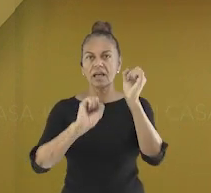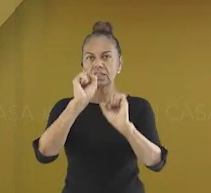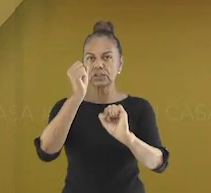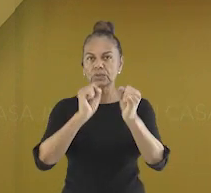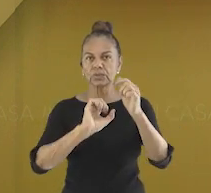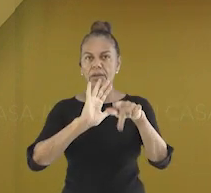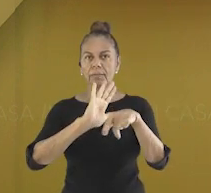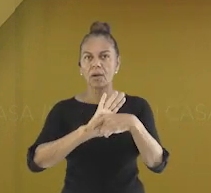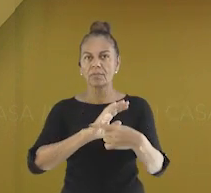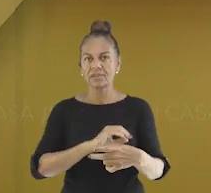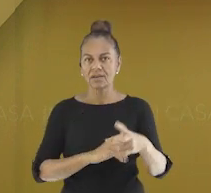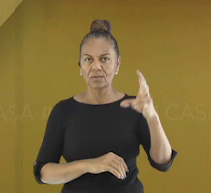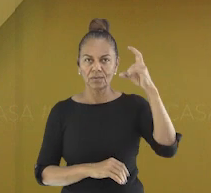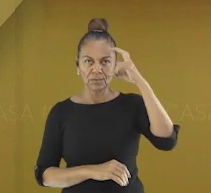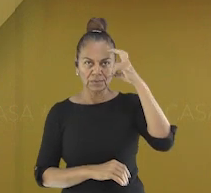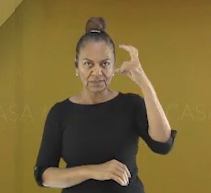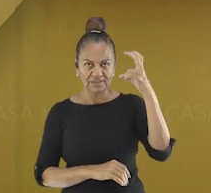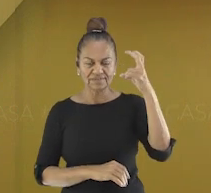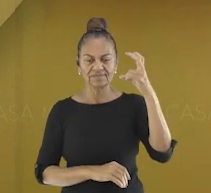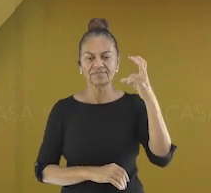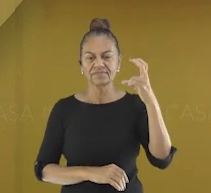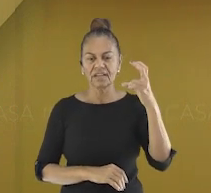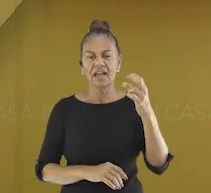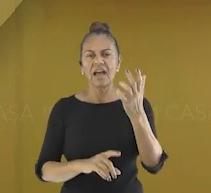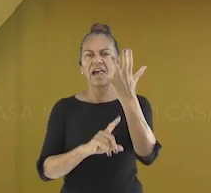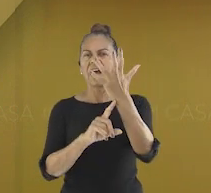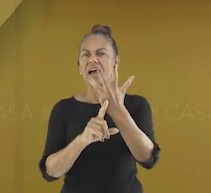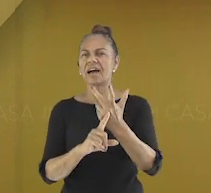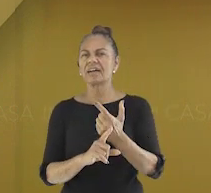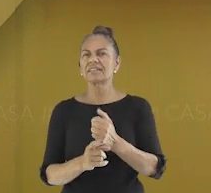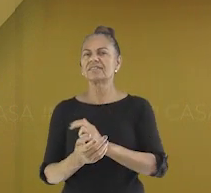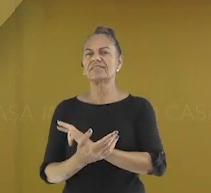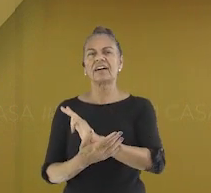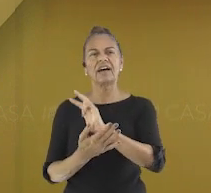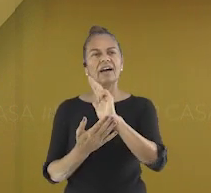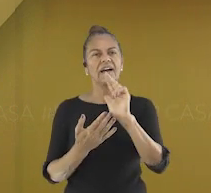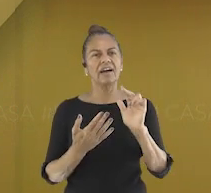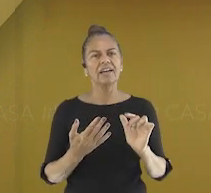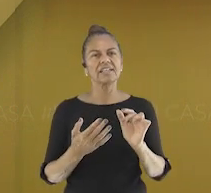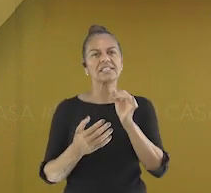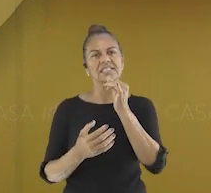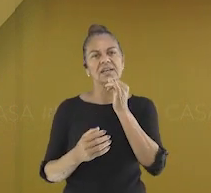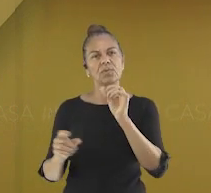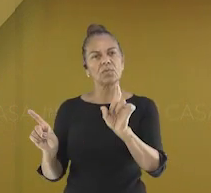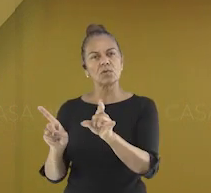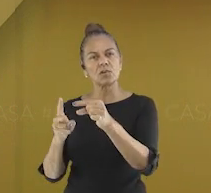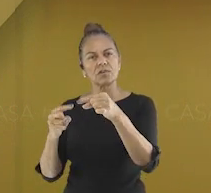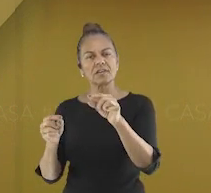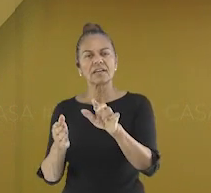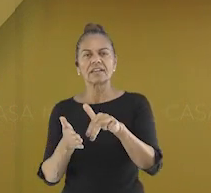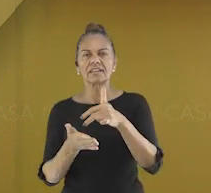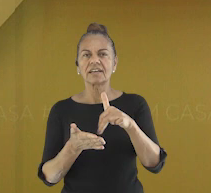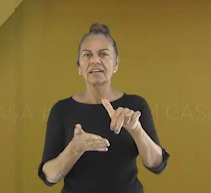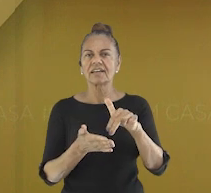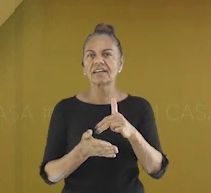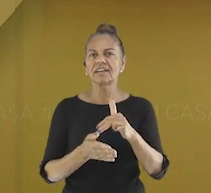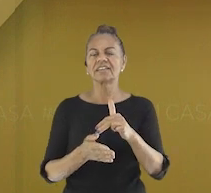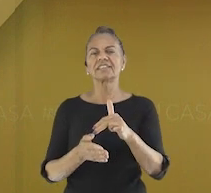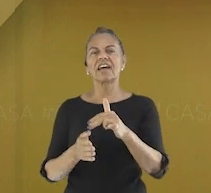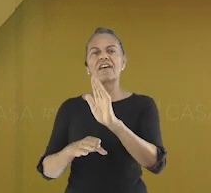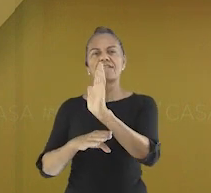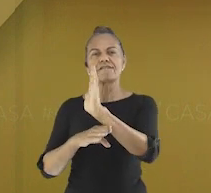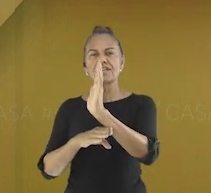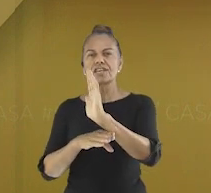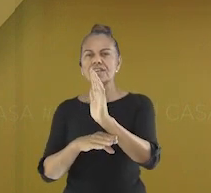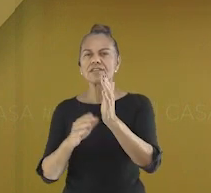pela indústria cultural. Várias artes podem fazer parte dessa cultura de massa, como as músicas,